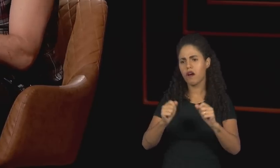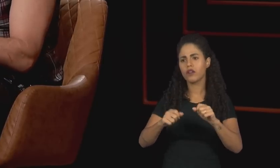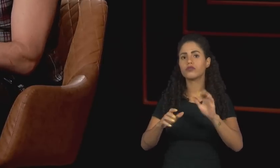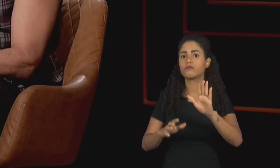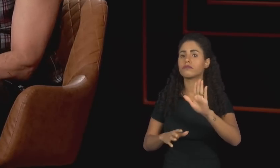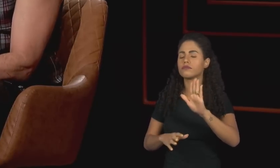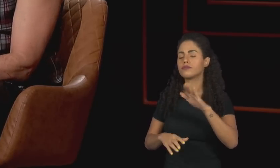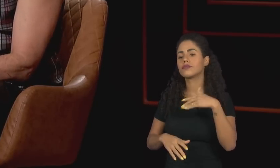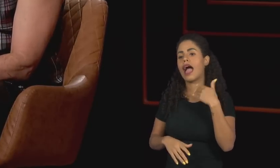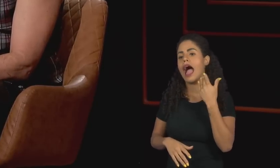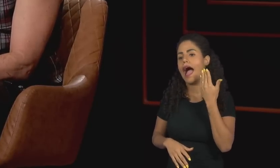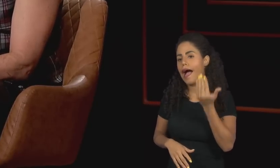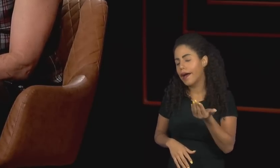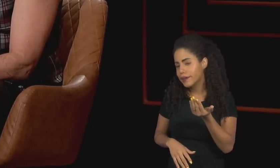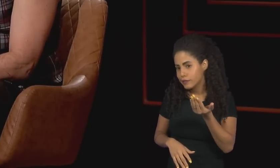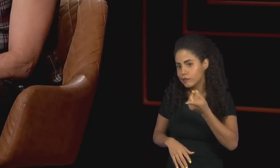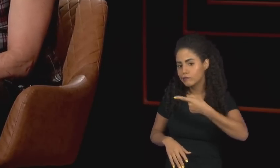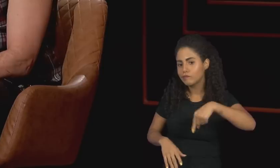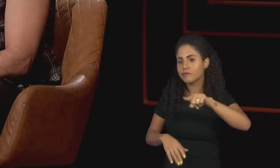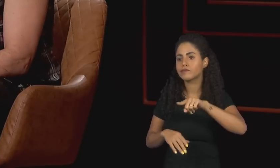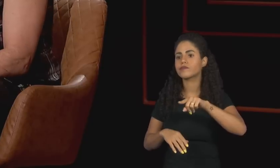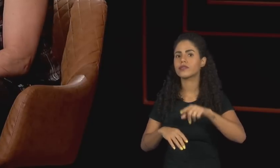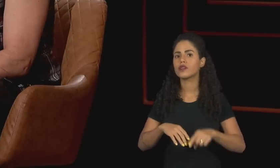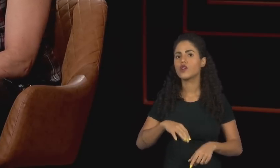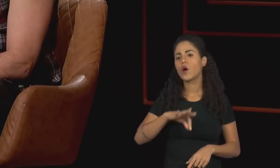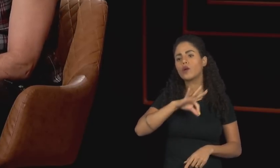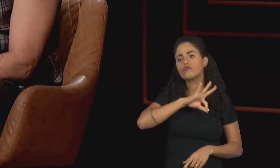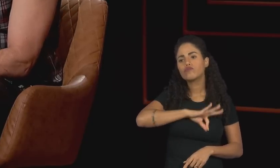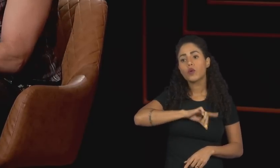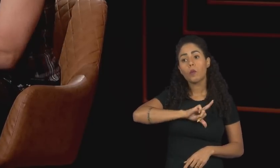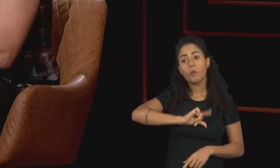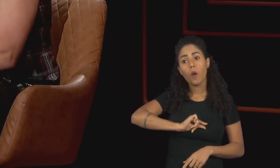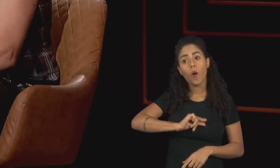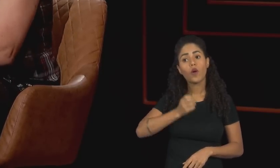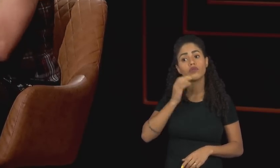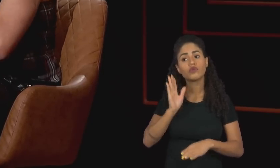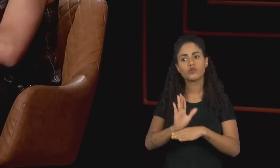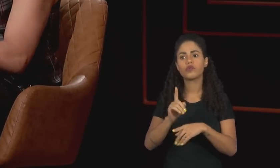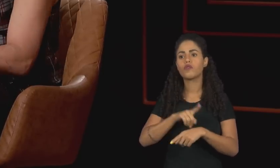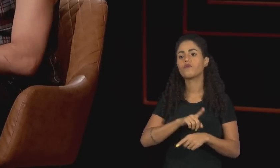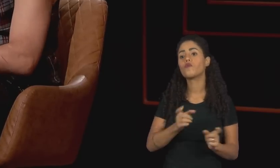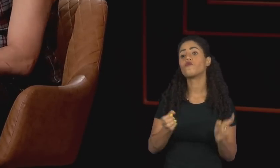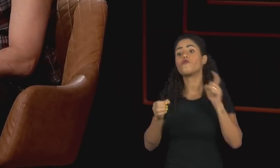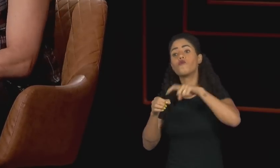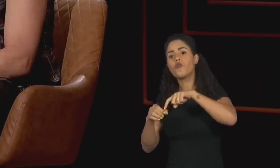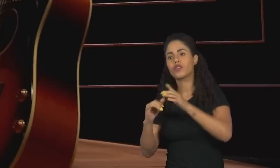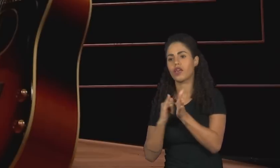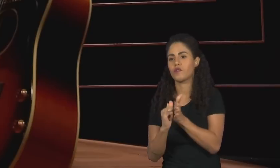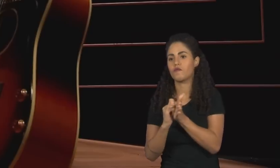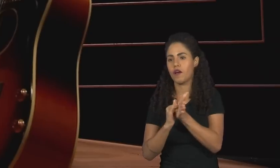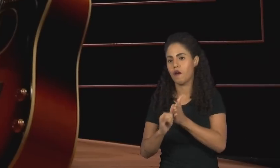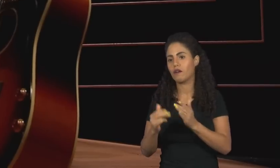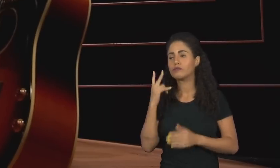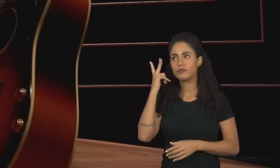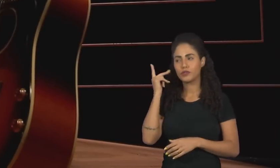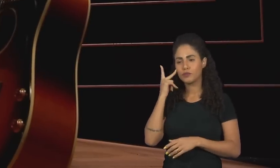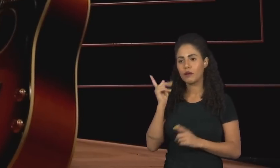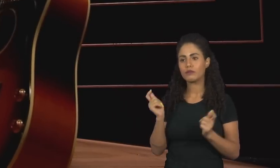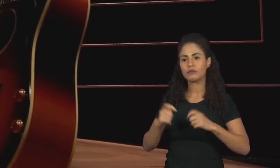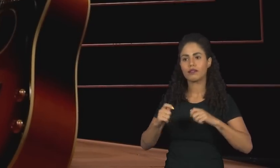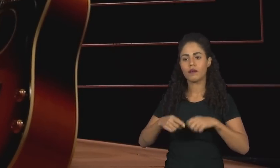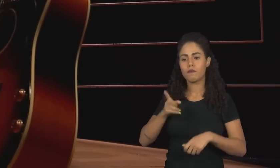beleza, o saláriozinho que ele me deu lá já deu para, vou levar isso para Nova York e vou voltar à minha vida normal e continuar com o